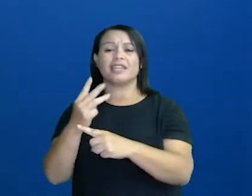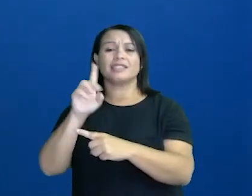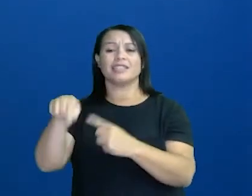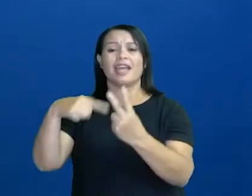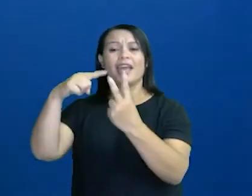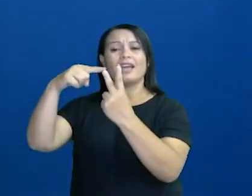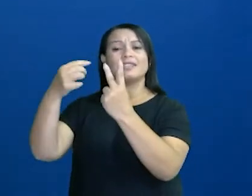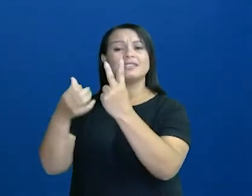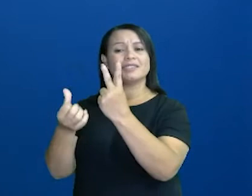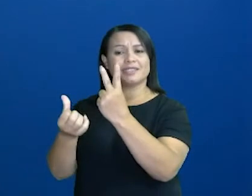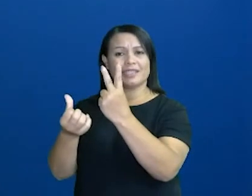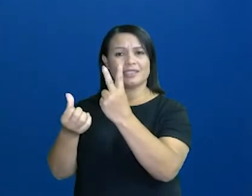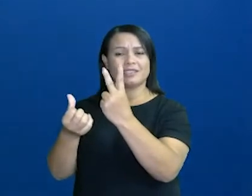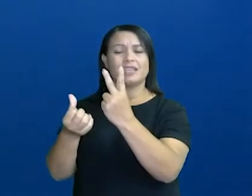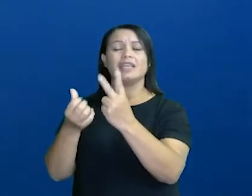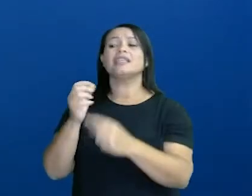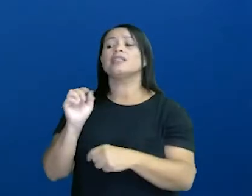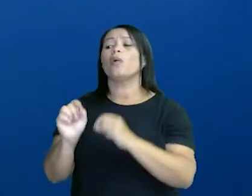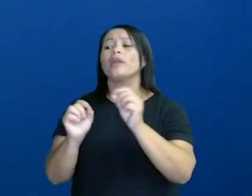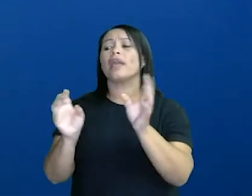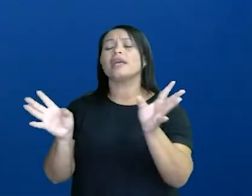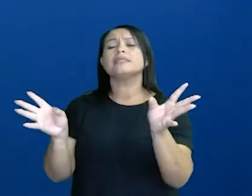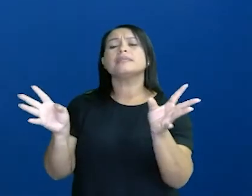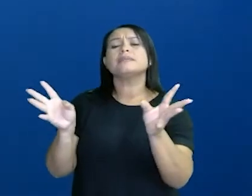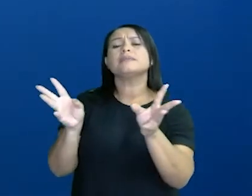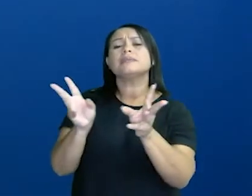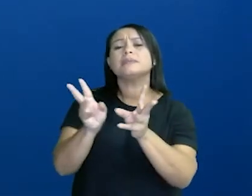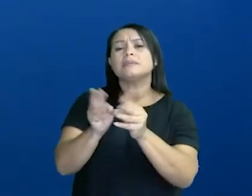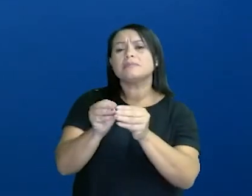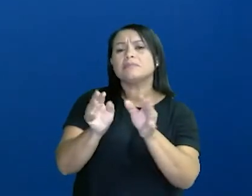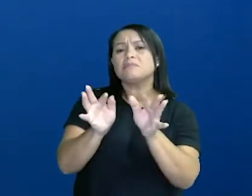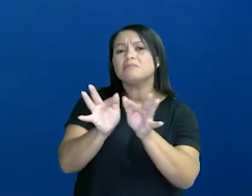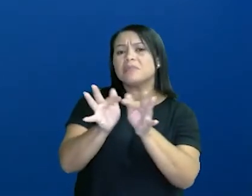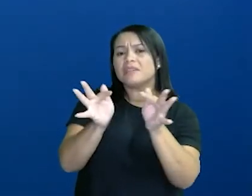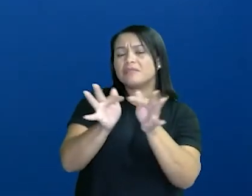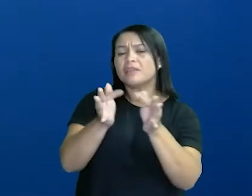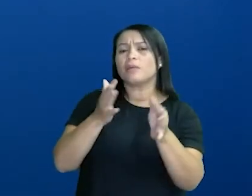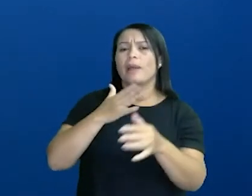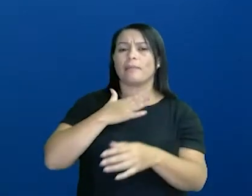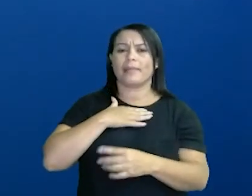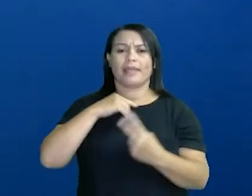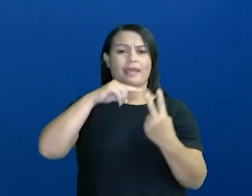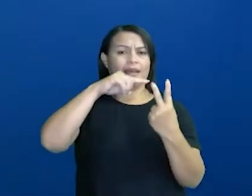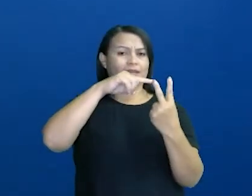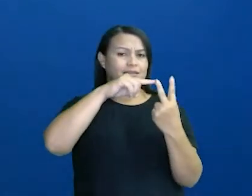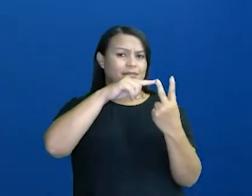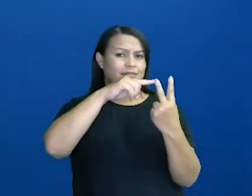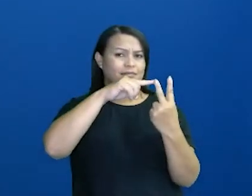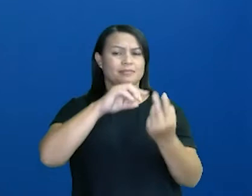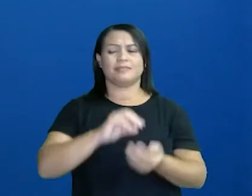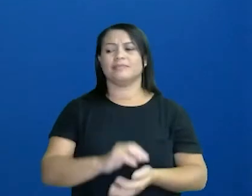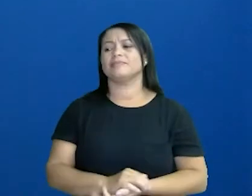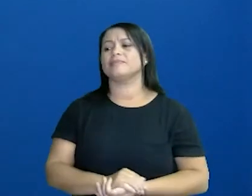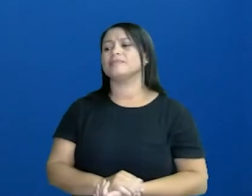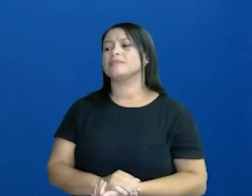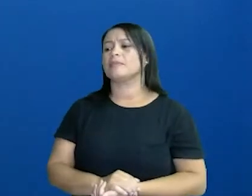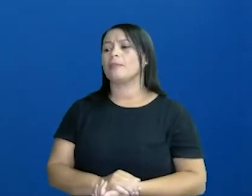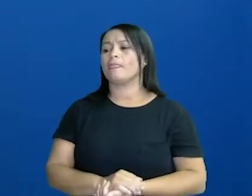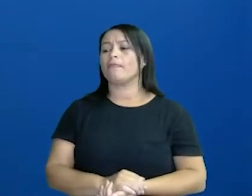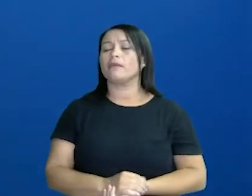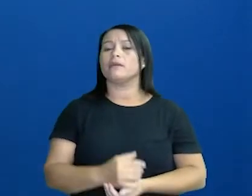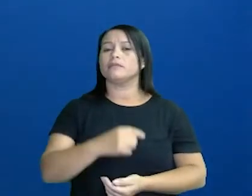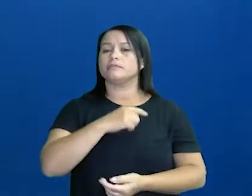estrelas é seis a sete então simplifique Sé a minha raiz e e